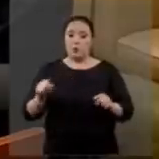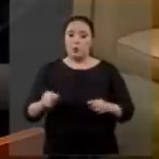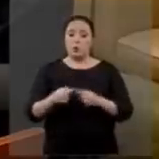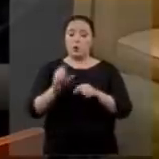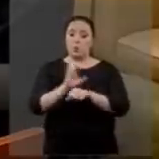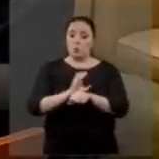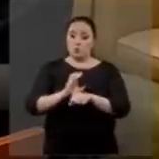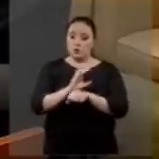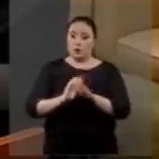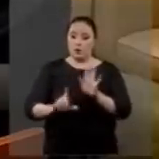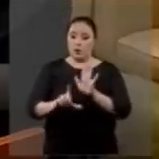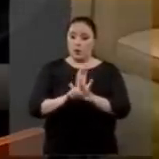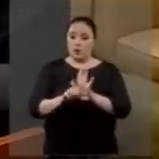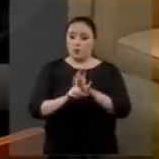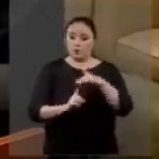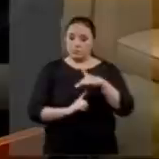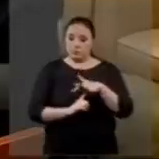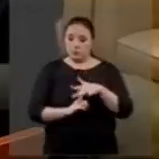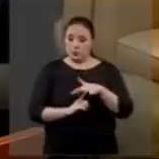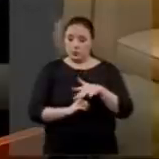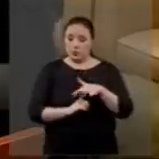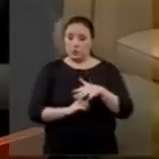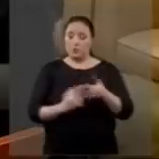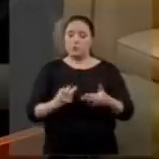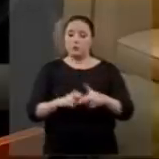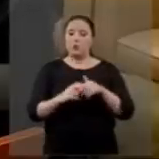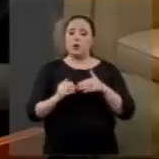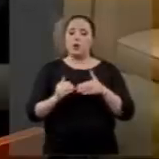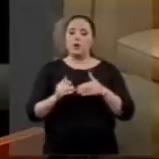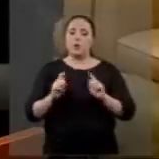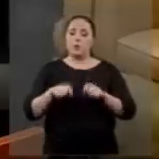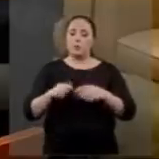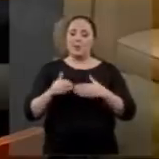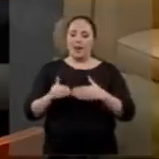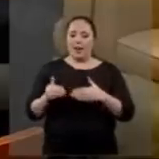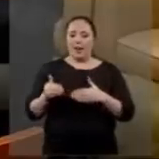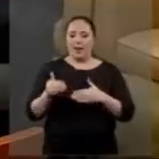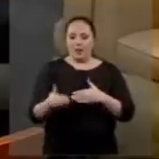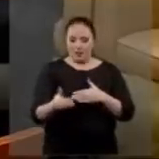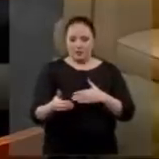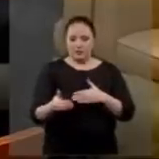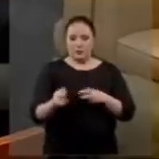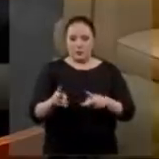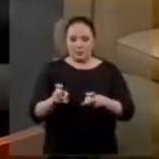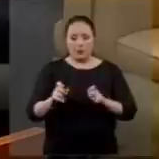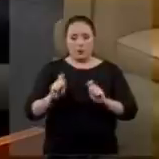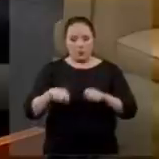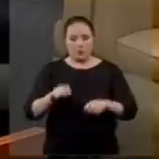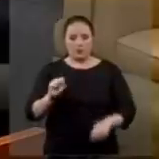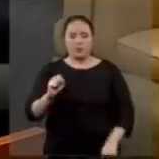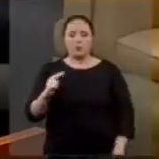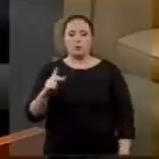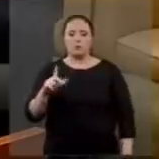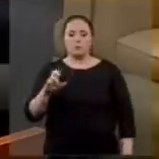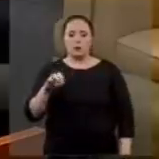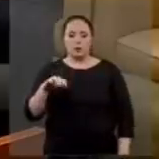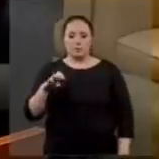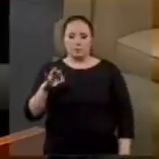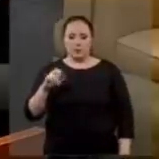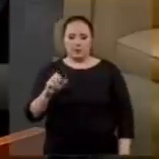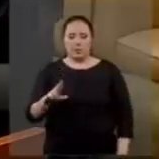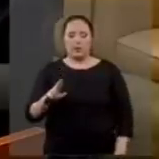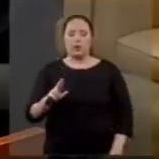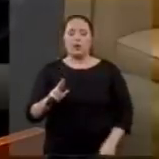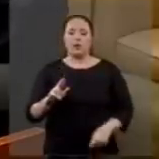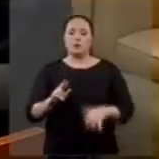lei daquele Estado, que, indo além da competência suplementar, ou seja, reconhecendo a competência suplementar do Estado do Paraná